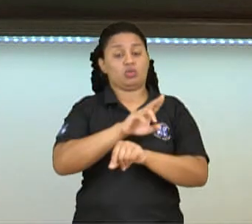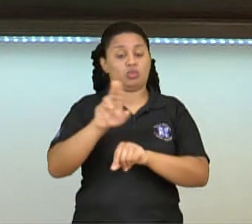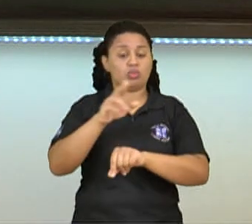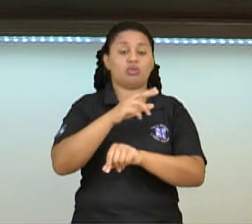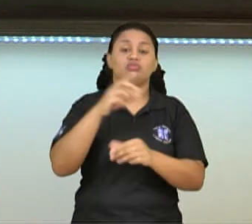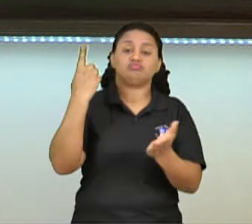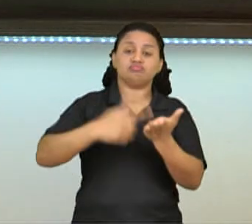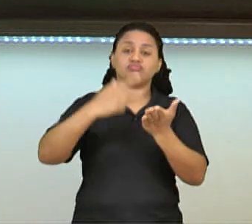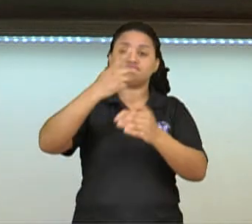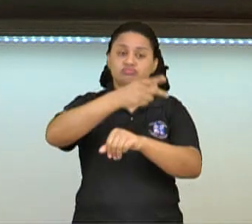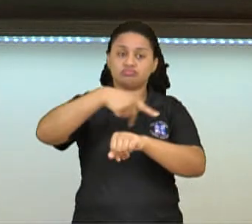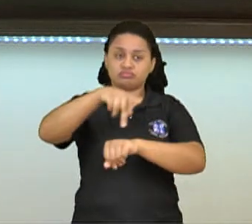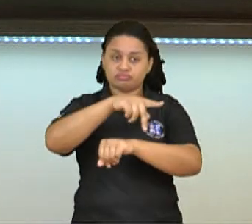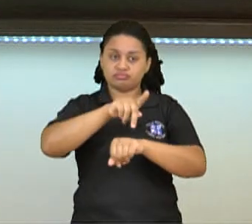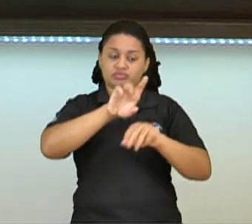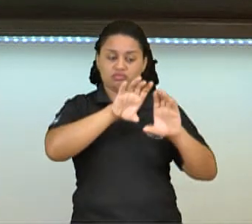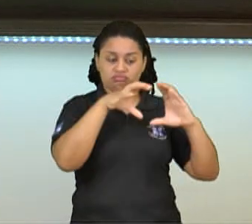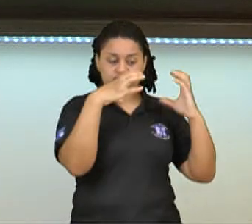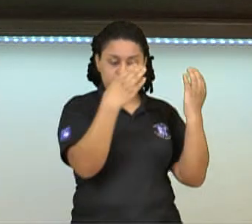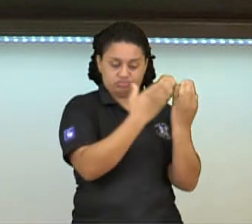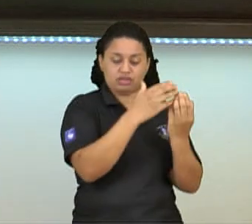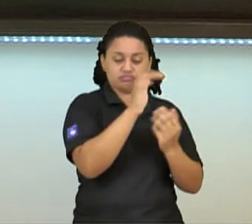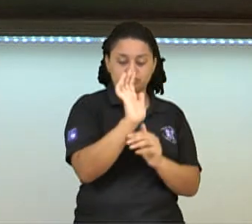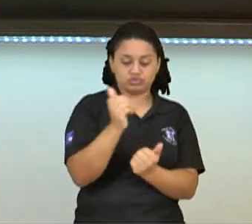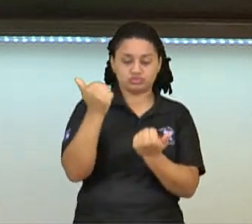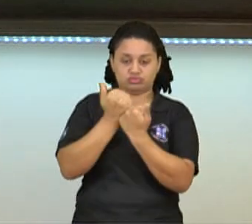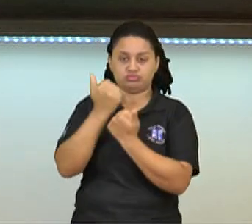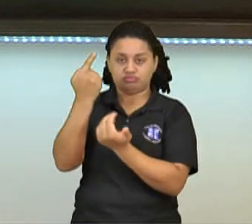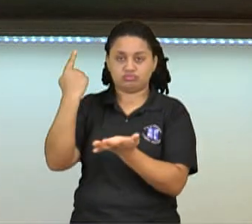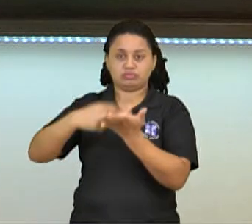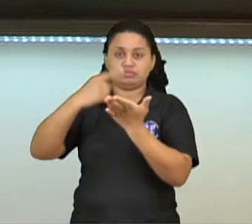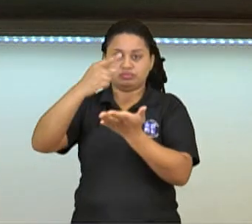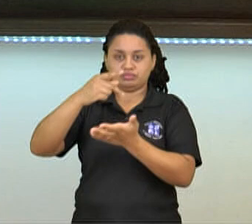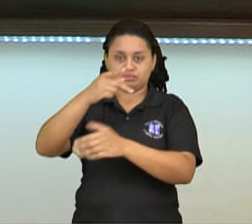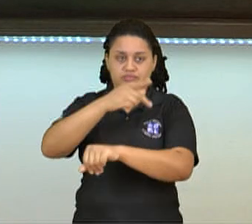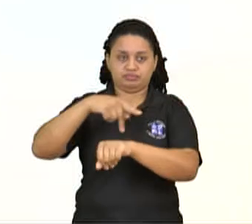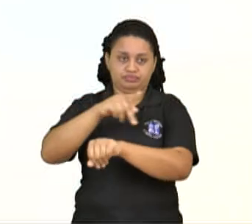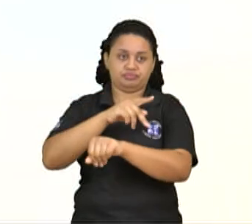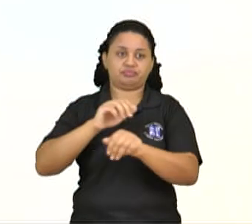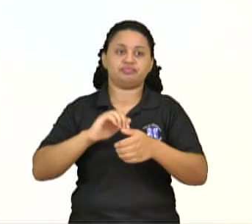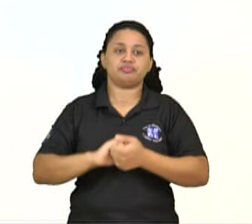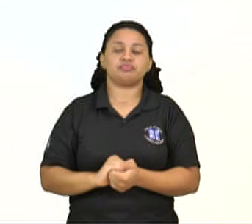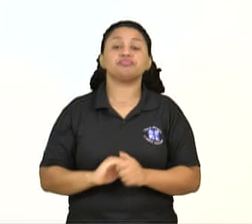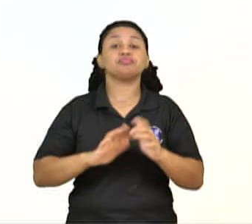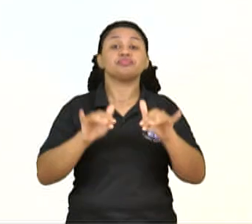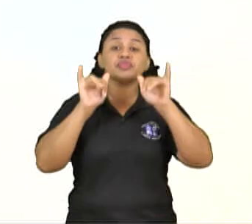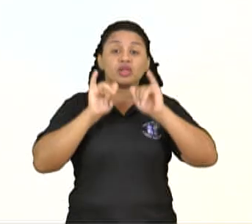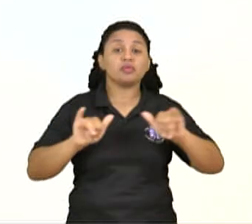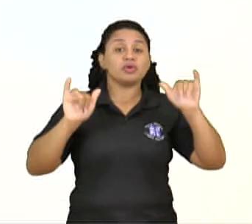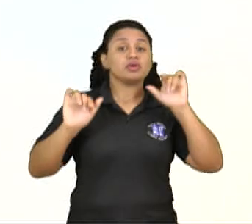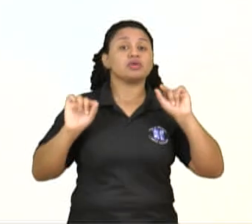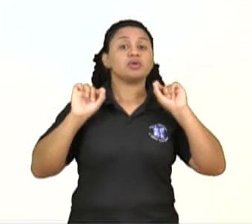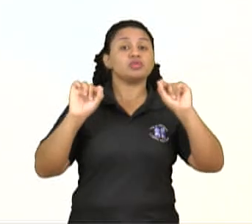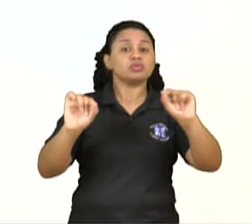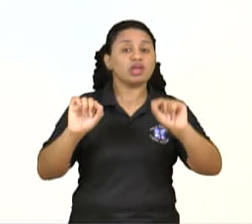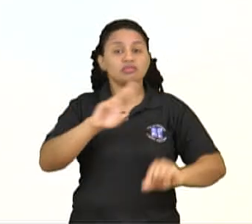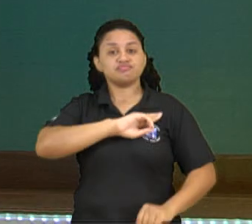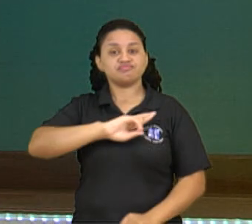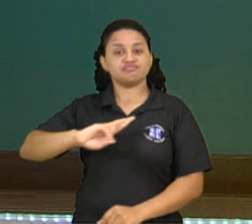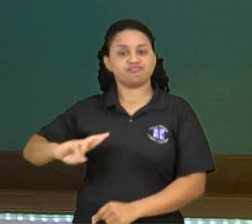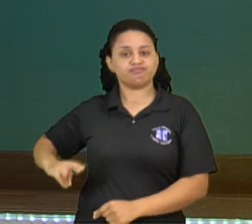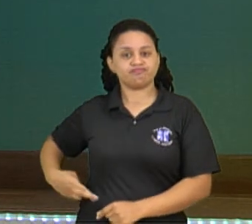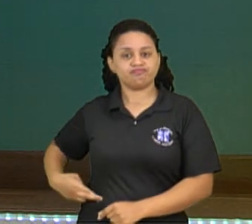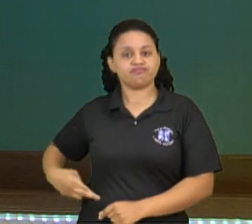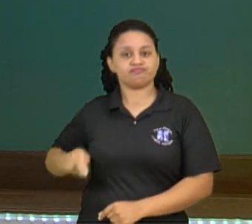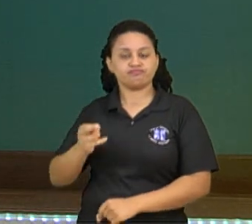A Assembleia é substituída pela Convenção Nacional. É proclamada a República nesse momento. Então, a